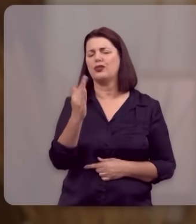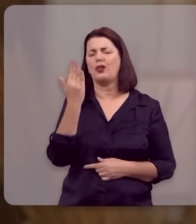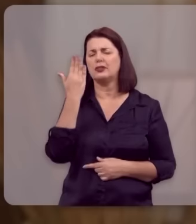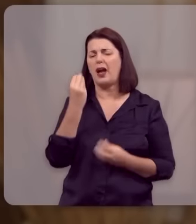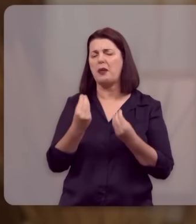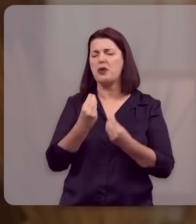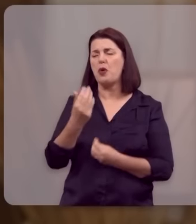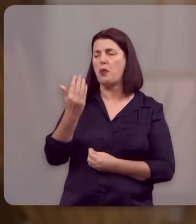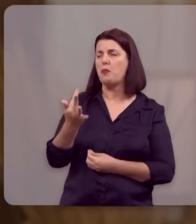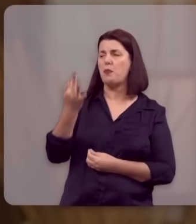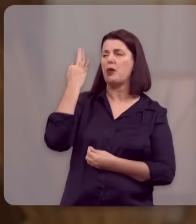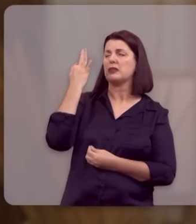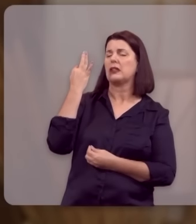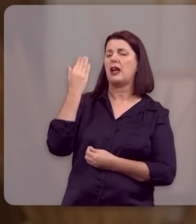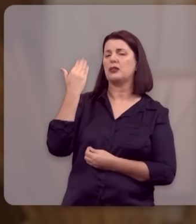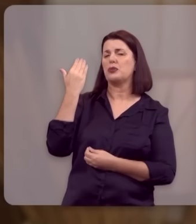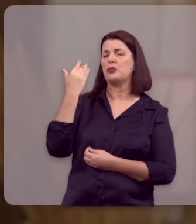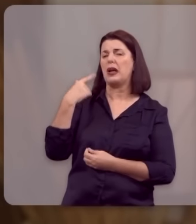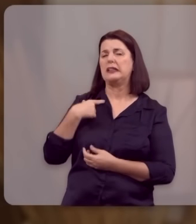passado e o presente ao mesmo tempo.